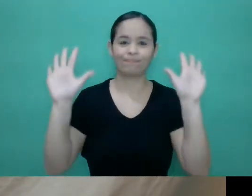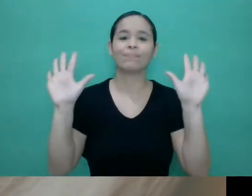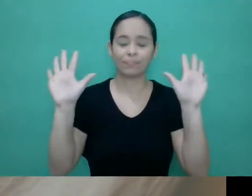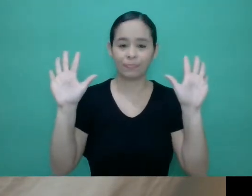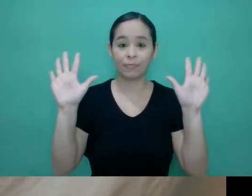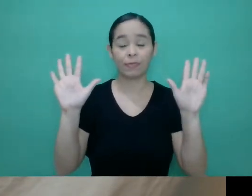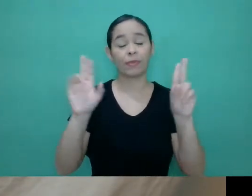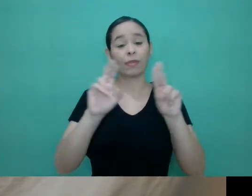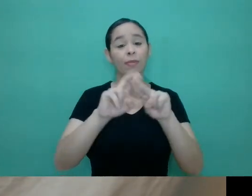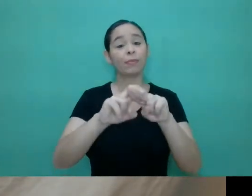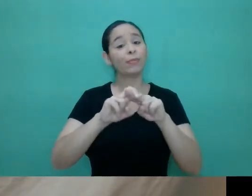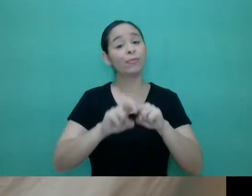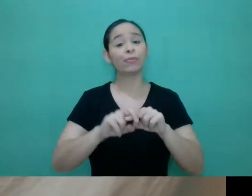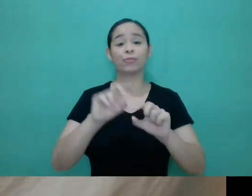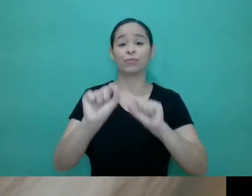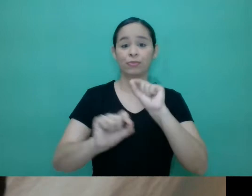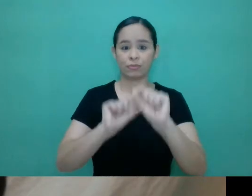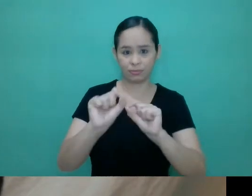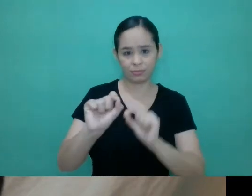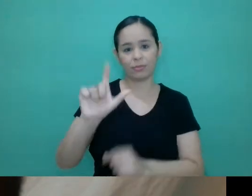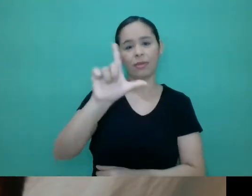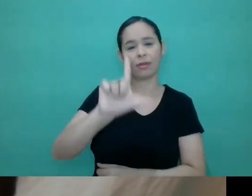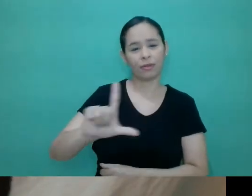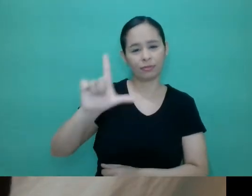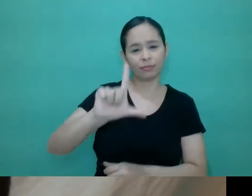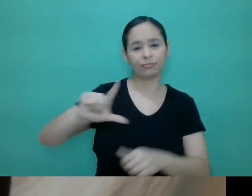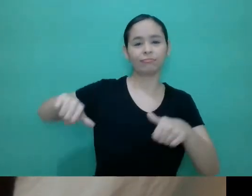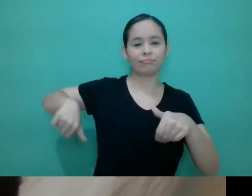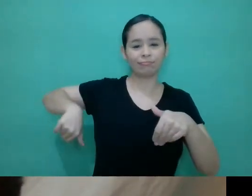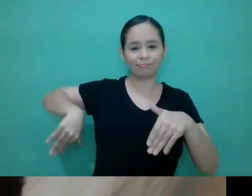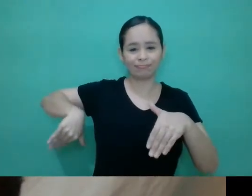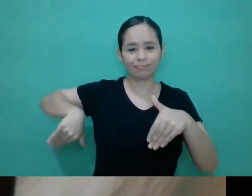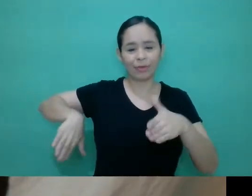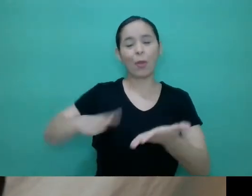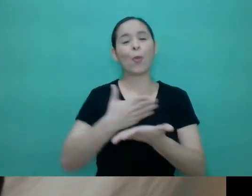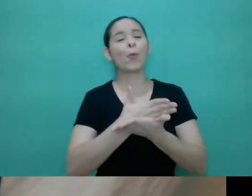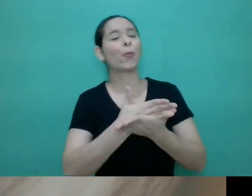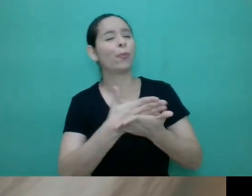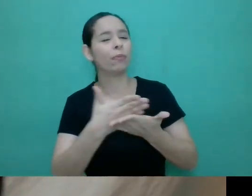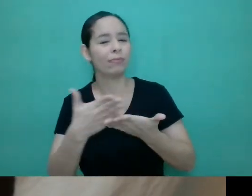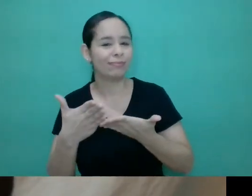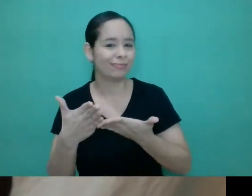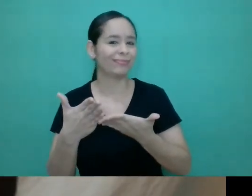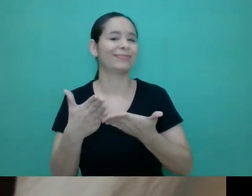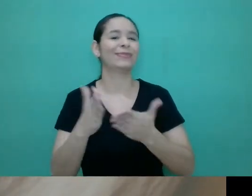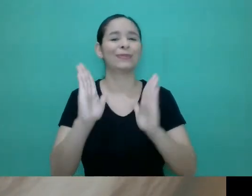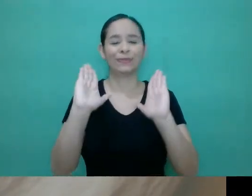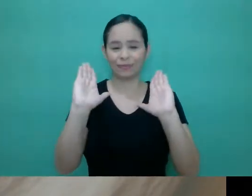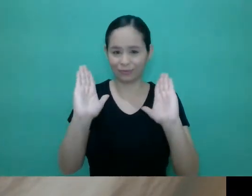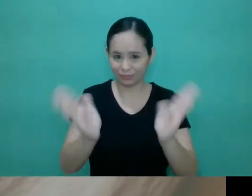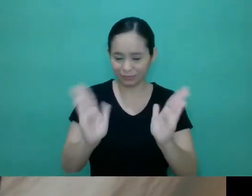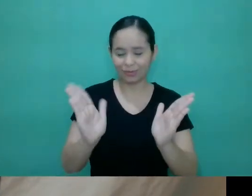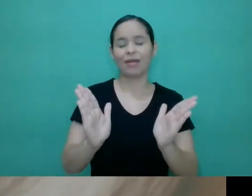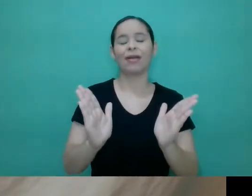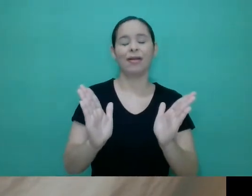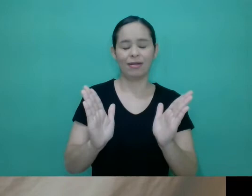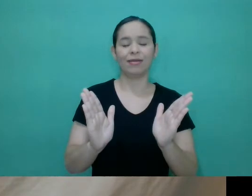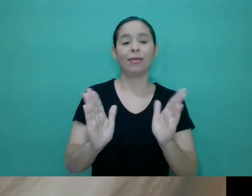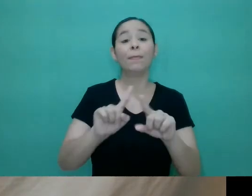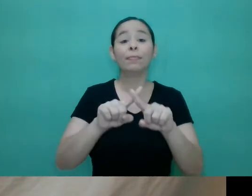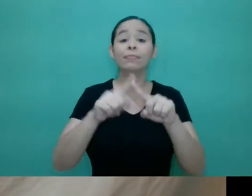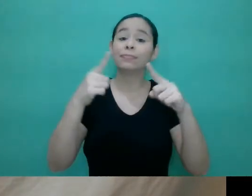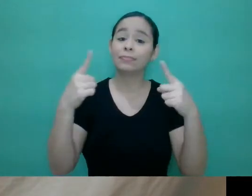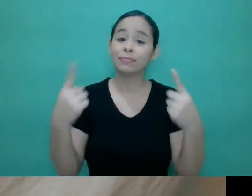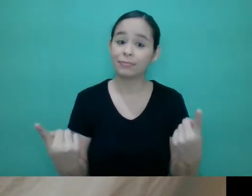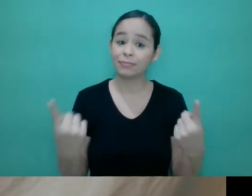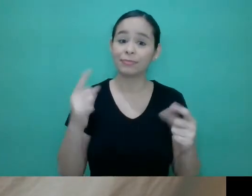aí, a literatura da Guiana Francesa já começou bastante tarde, né? O que a gente chama de literatura da Guiana Francesa, mas